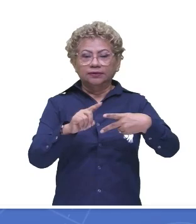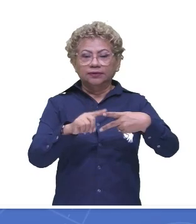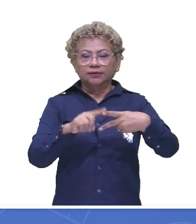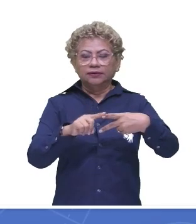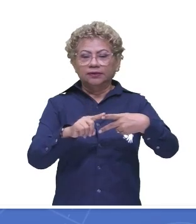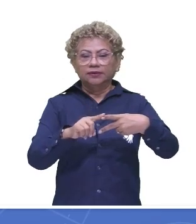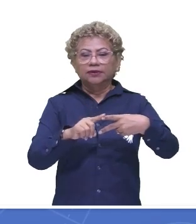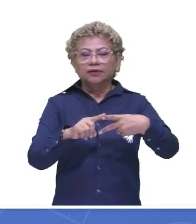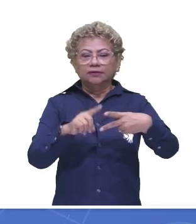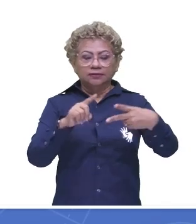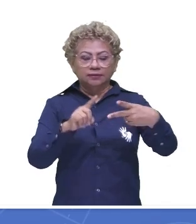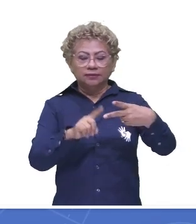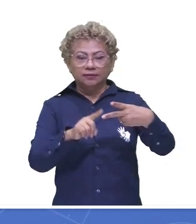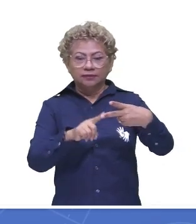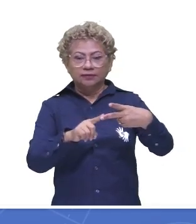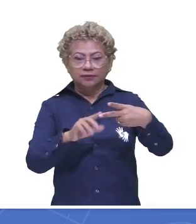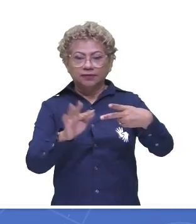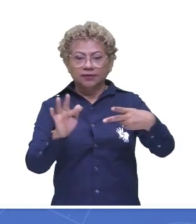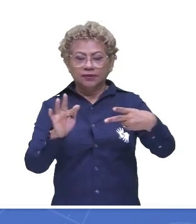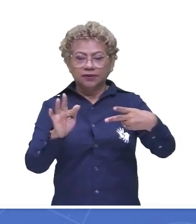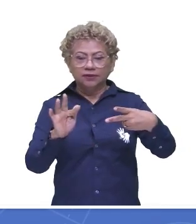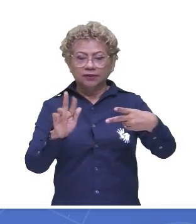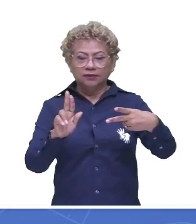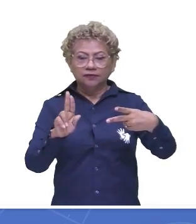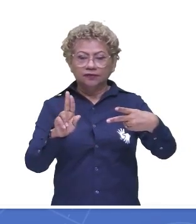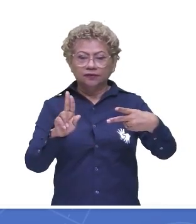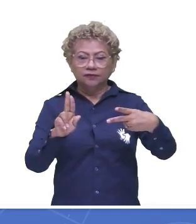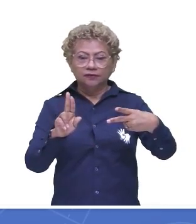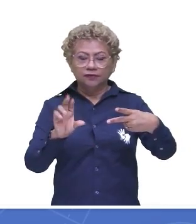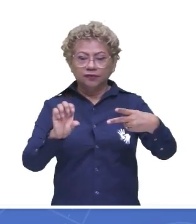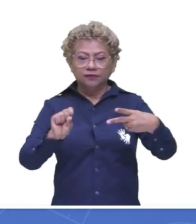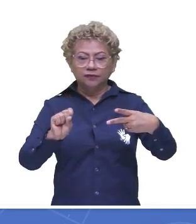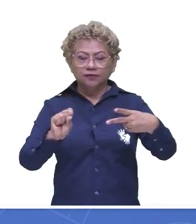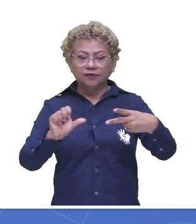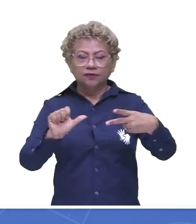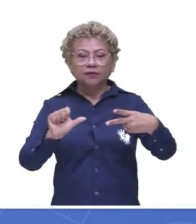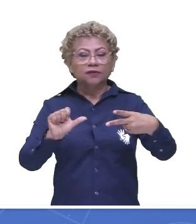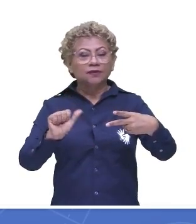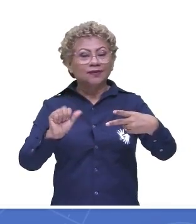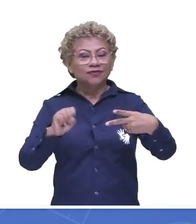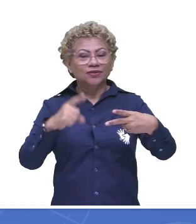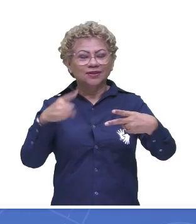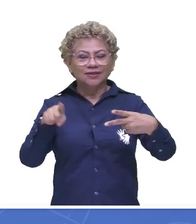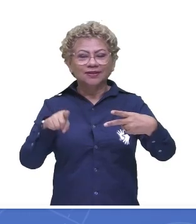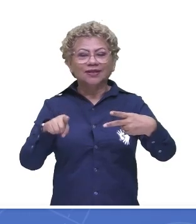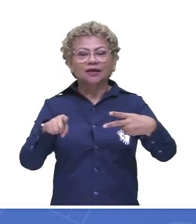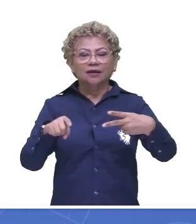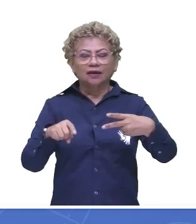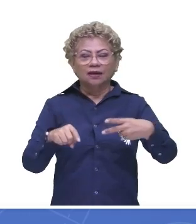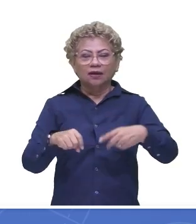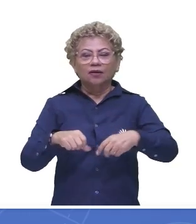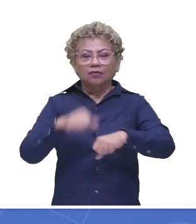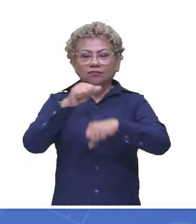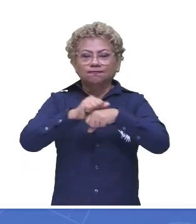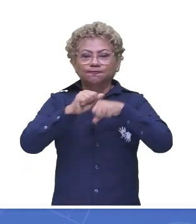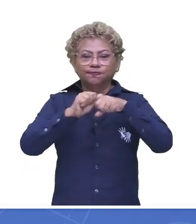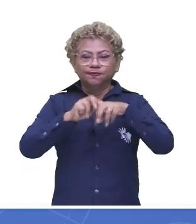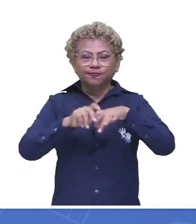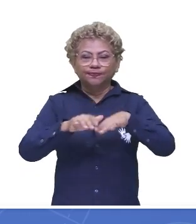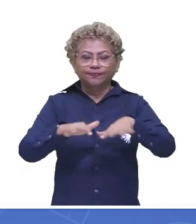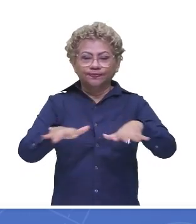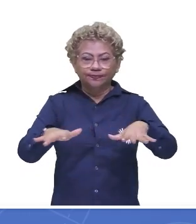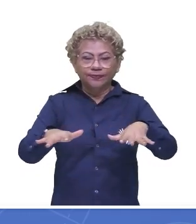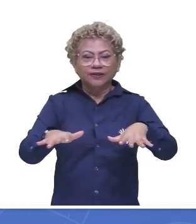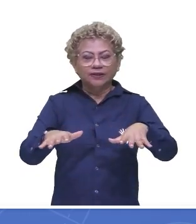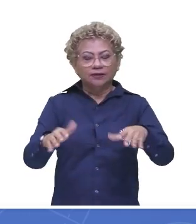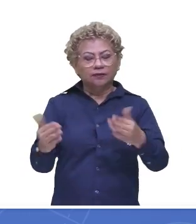por grama. E nós verificamos também qual é o calor latente de vaporização, que é quanto? 540 calorias por grama.